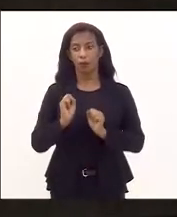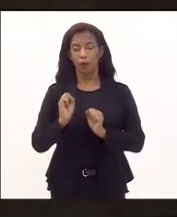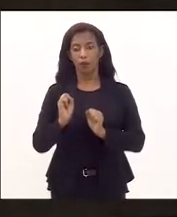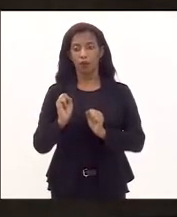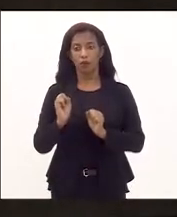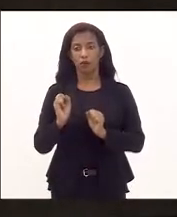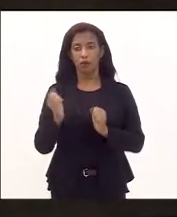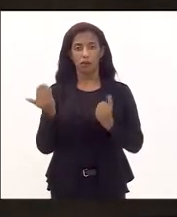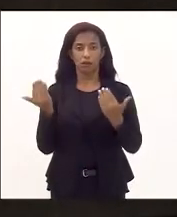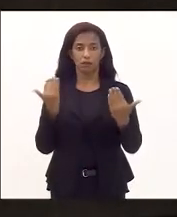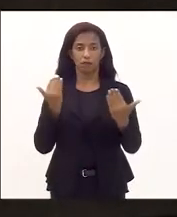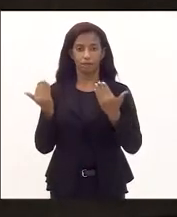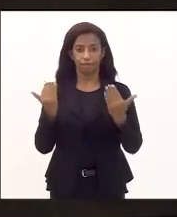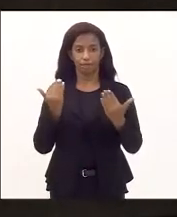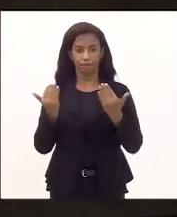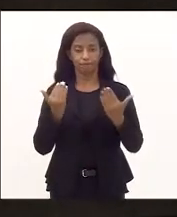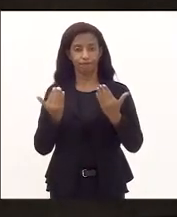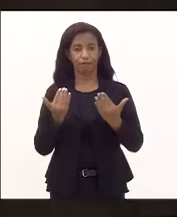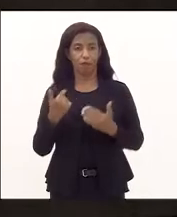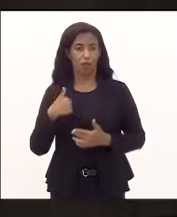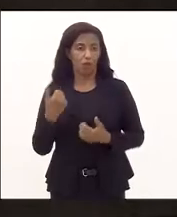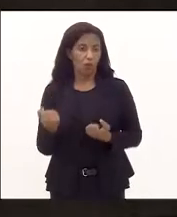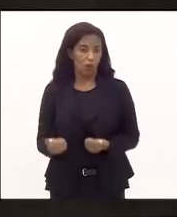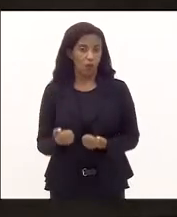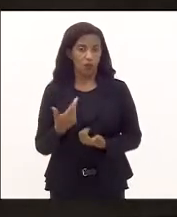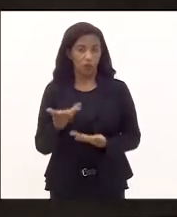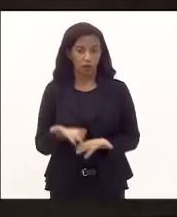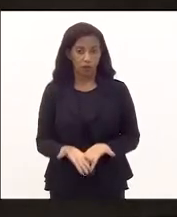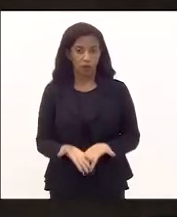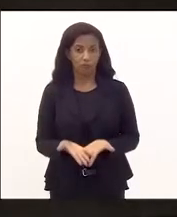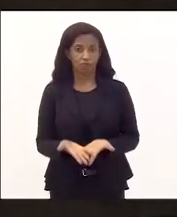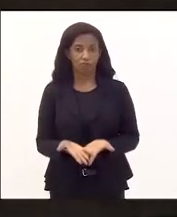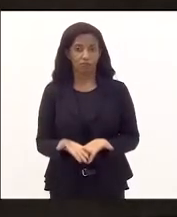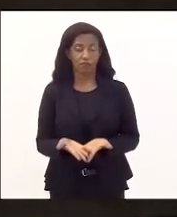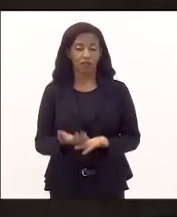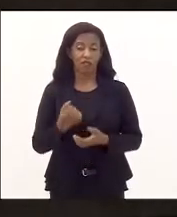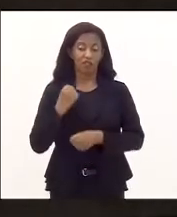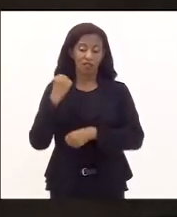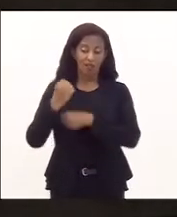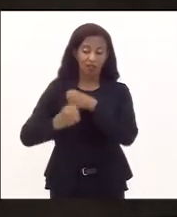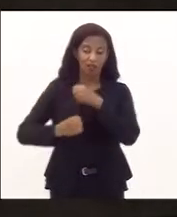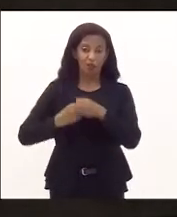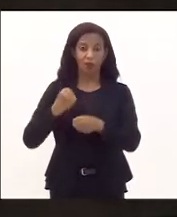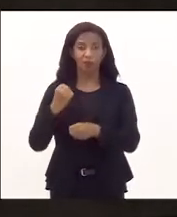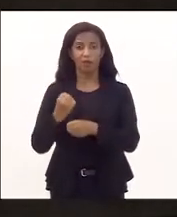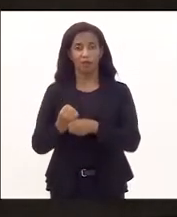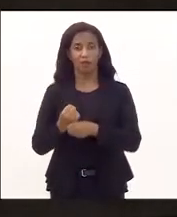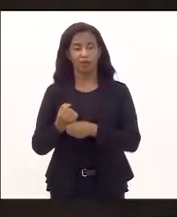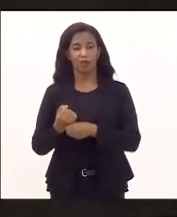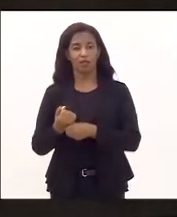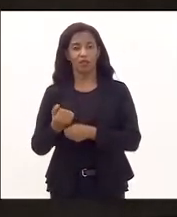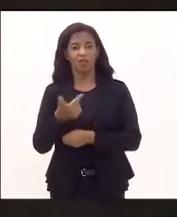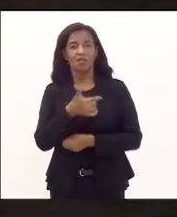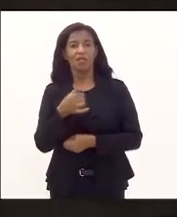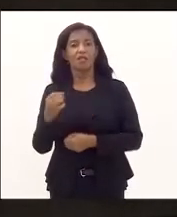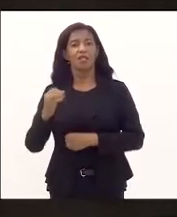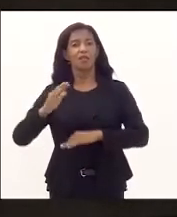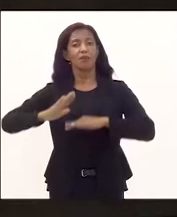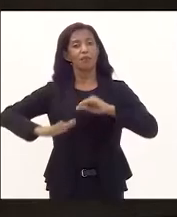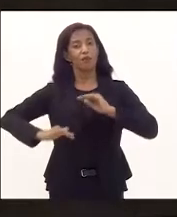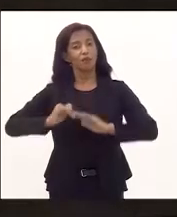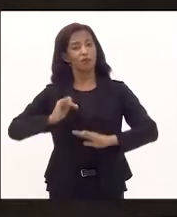simular. Eu posso aqui arbitrar que anualmente 100 profissionais